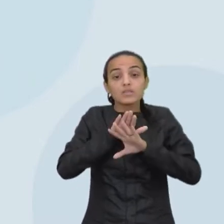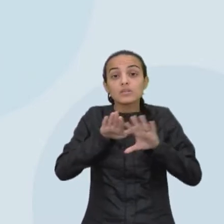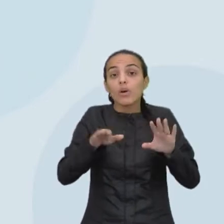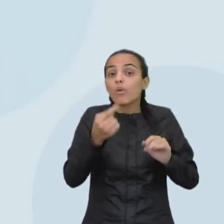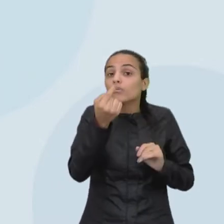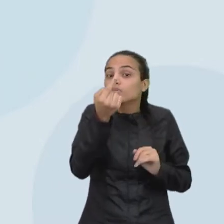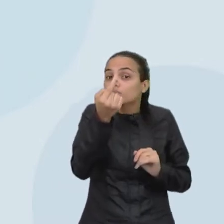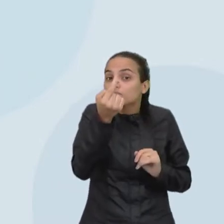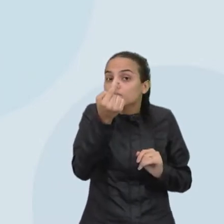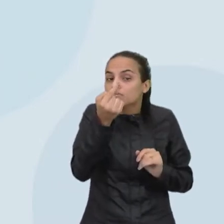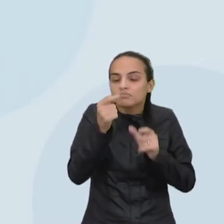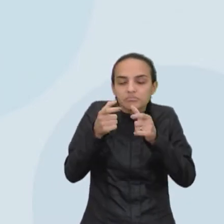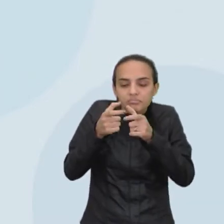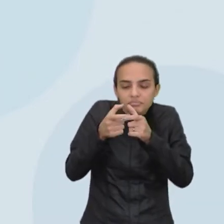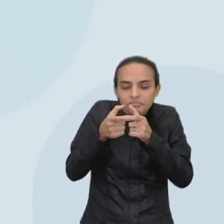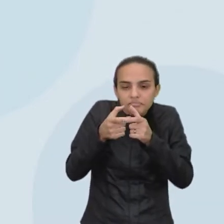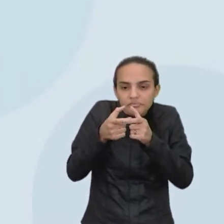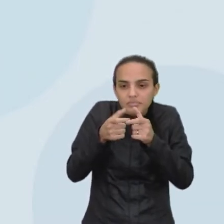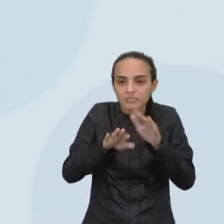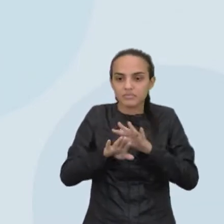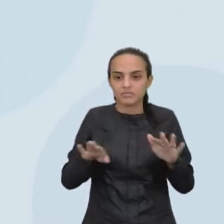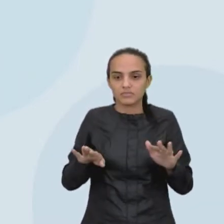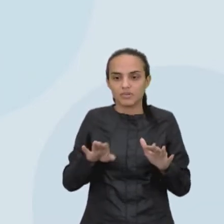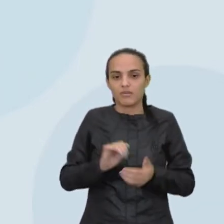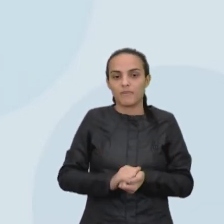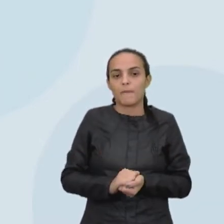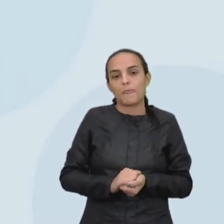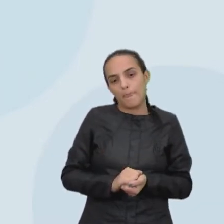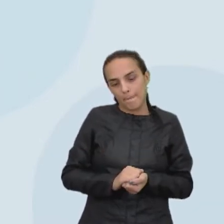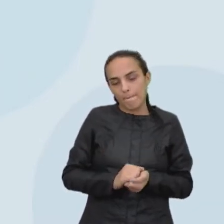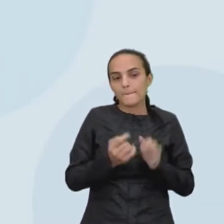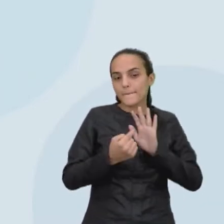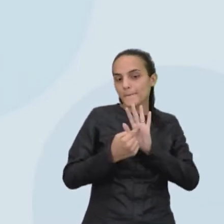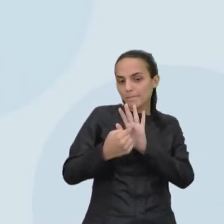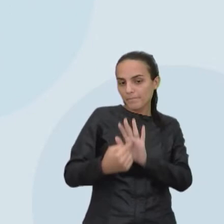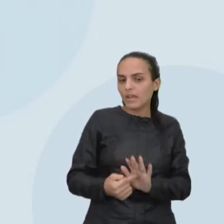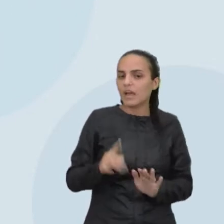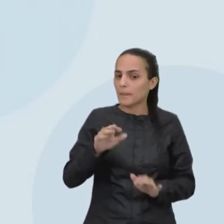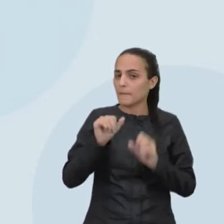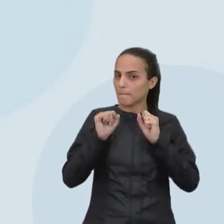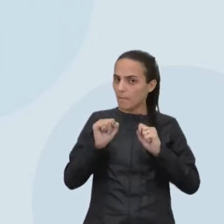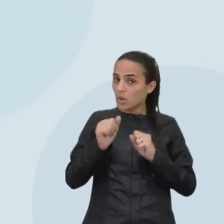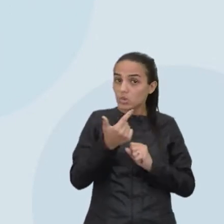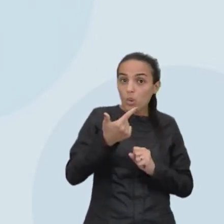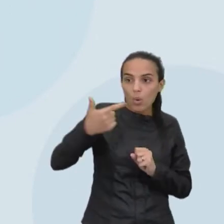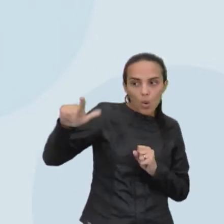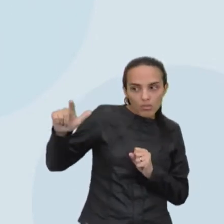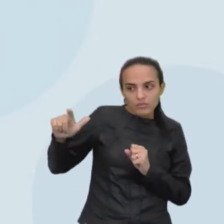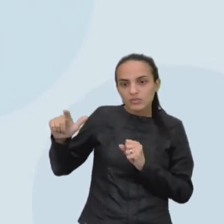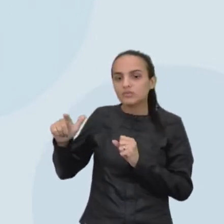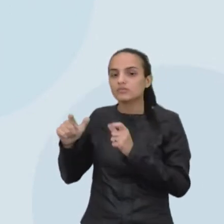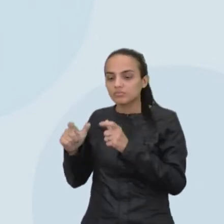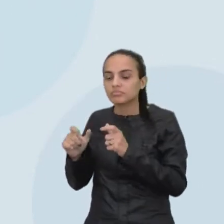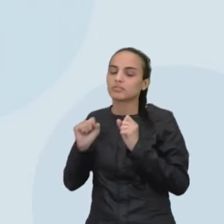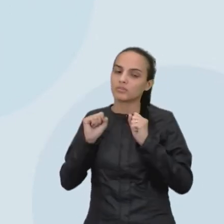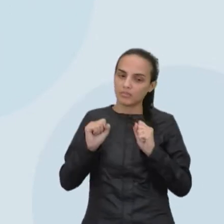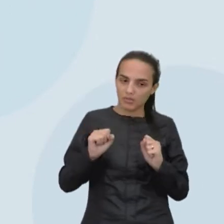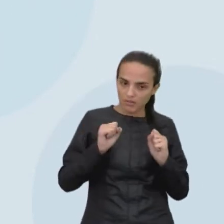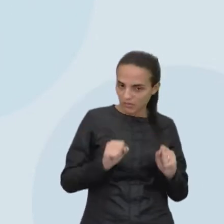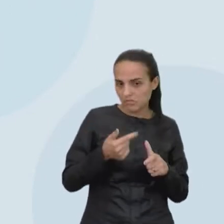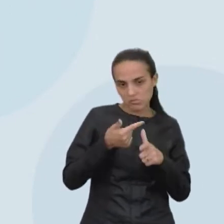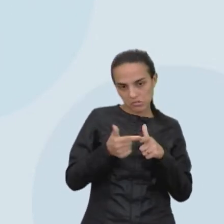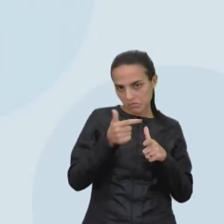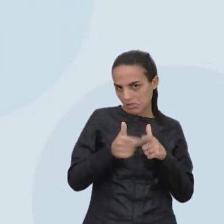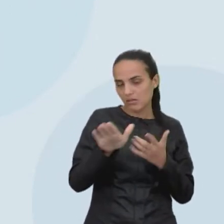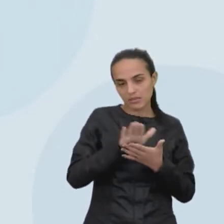dela. Então, o que eu estou fazendo? Opa, estou fazendo por amostrar. Ah, professor, mas posso pegar esse outro pedacinho ali também? Posso, não